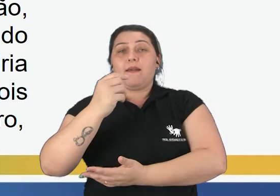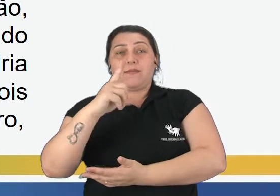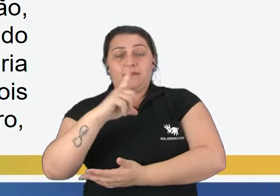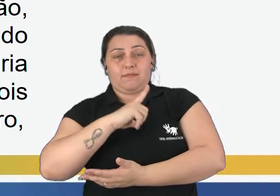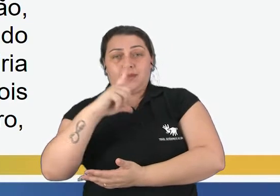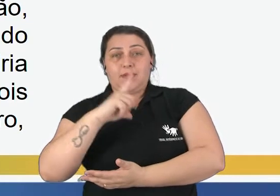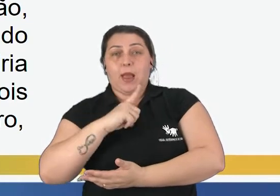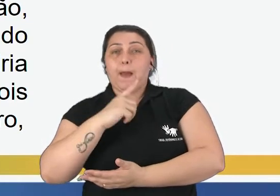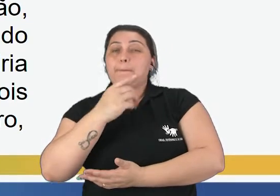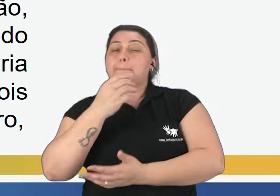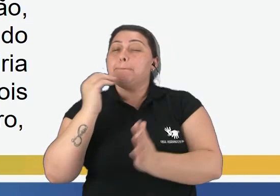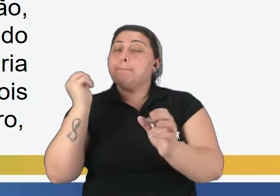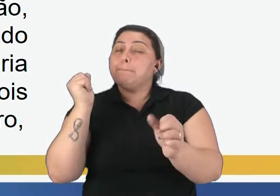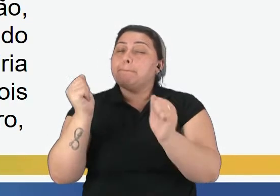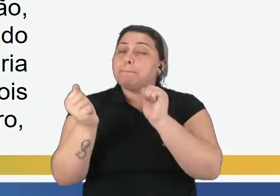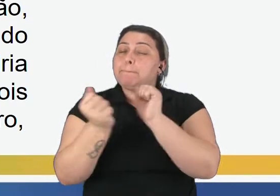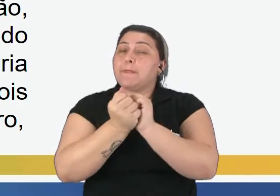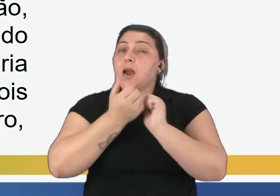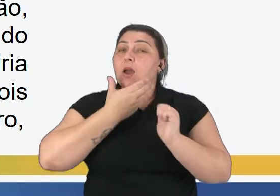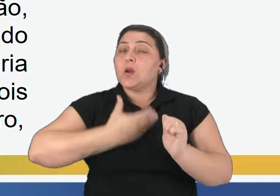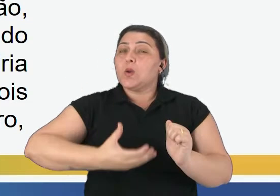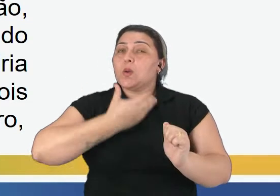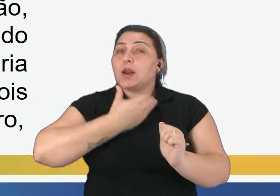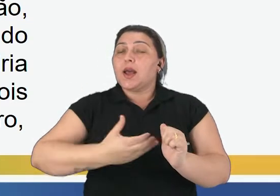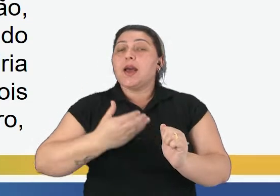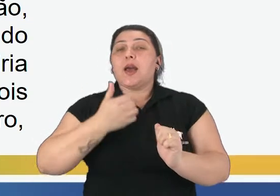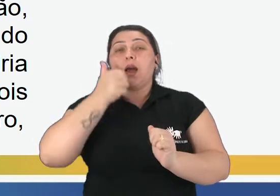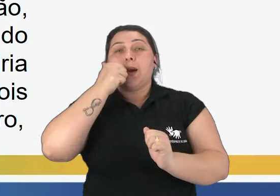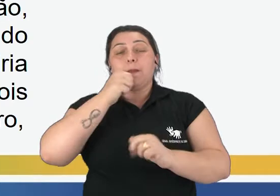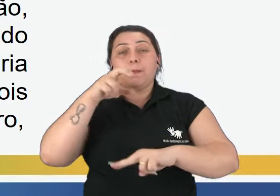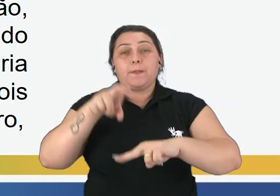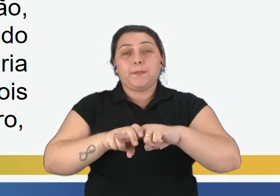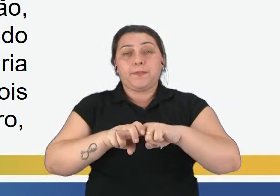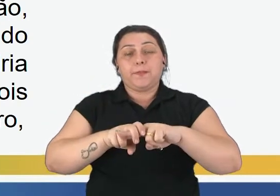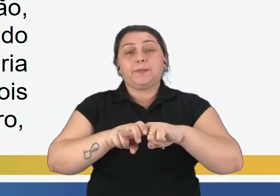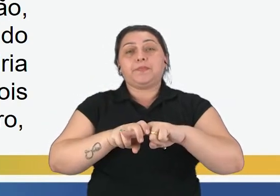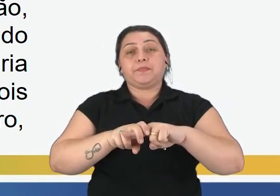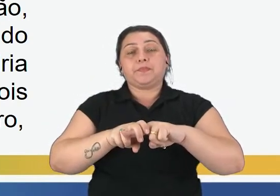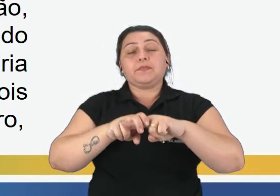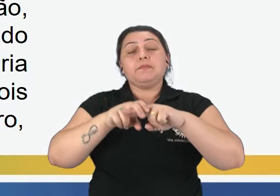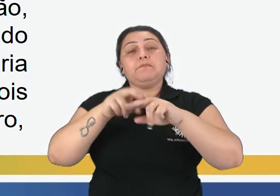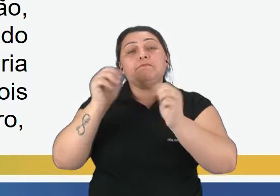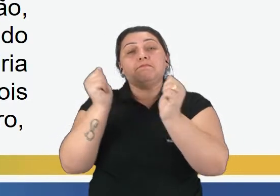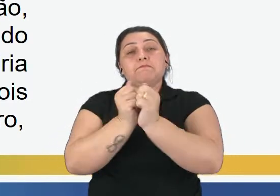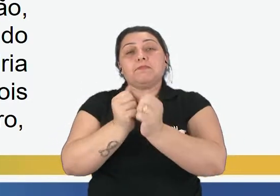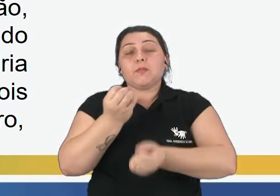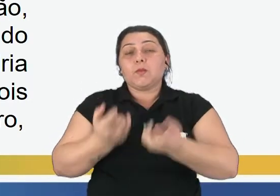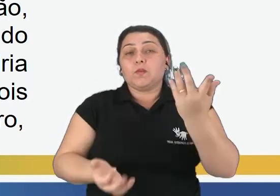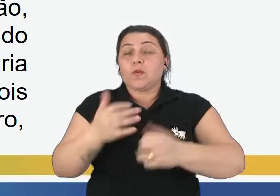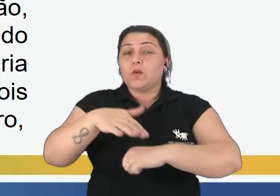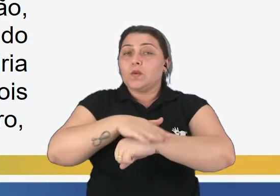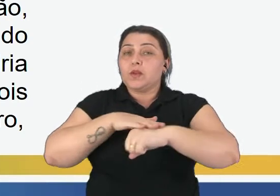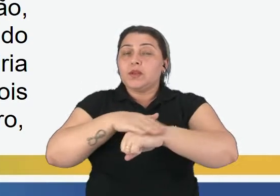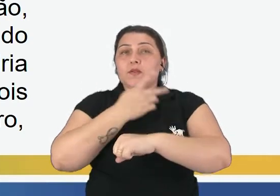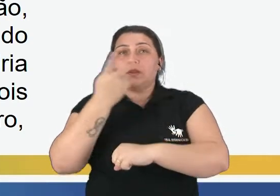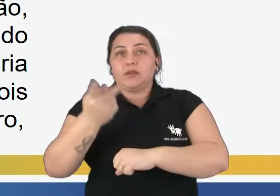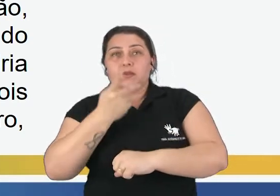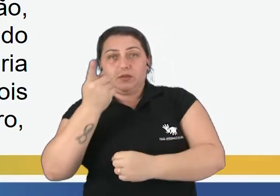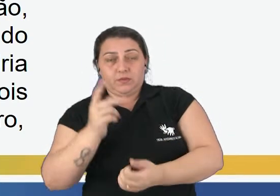perto do Natal, quando ele e a mulher estavam sentados perto do fogo conversando, ele lhe